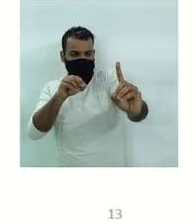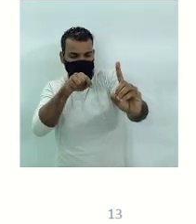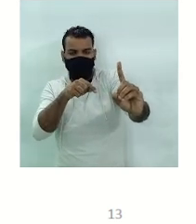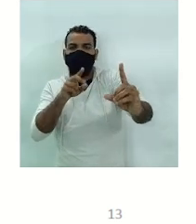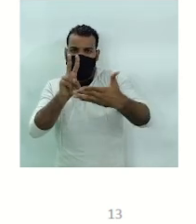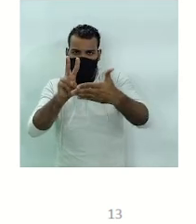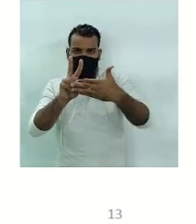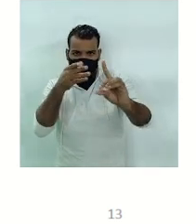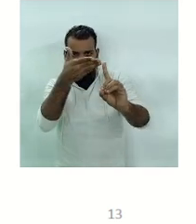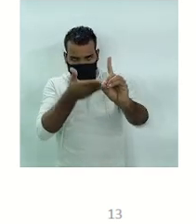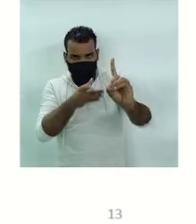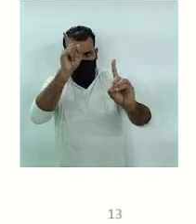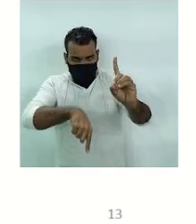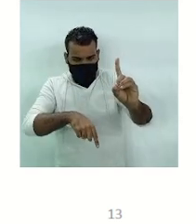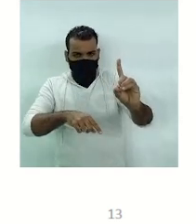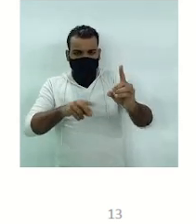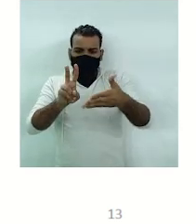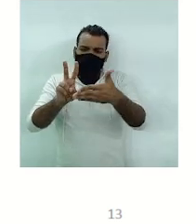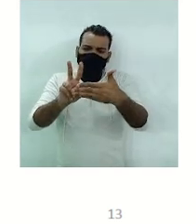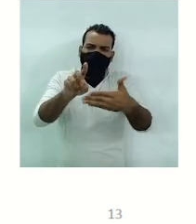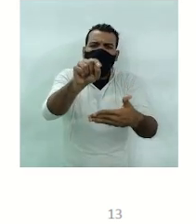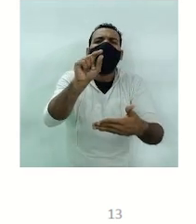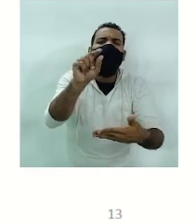tradução feita pelo jesuíta,